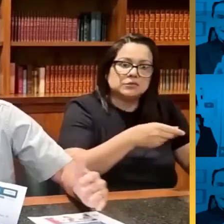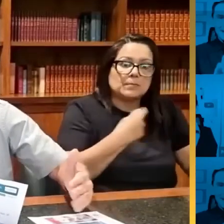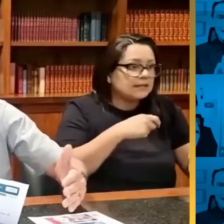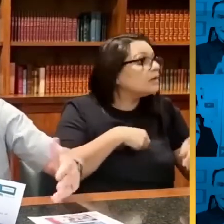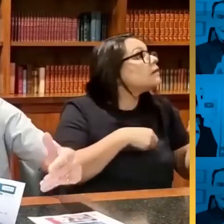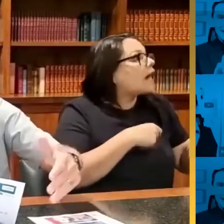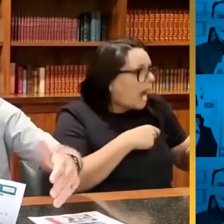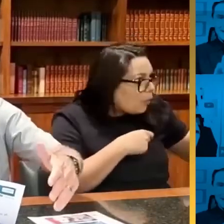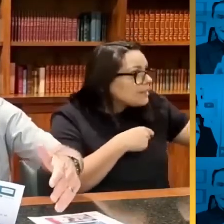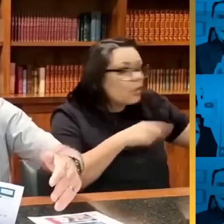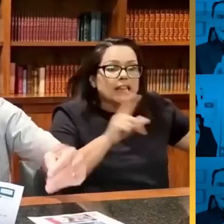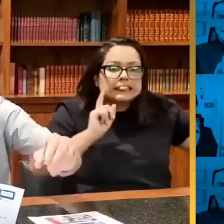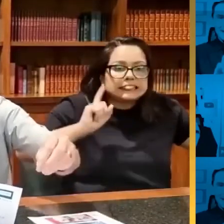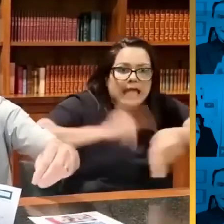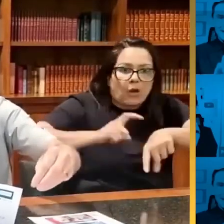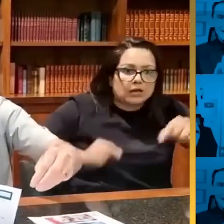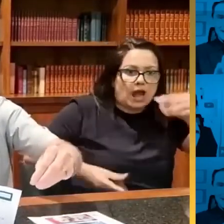diz